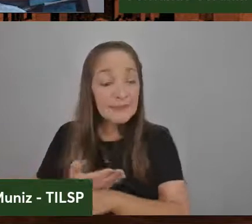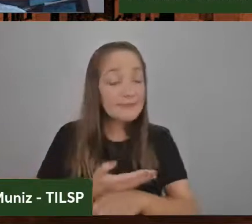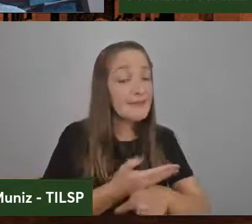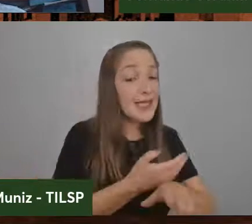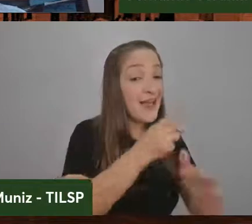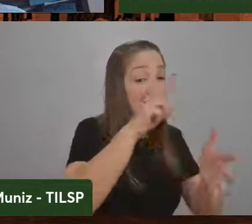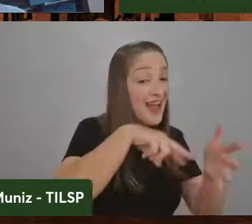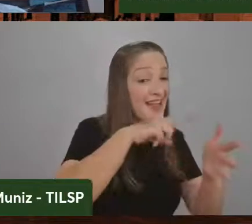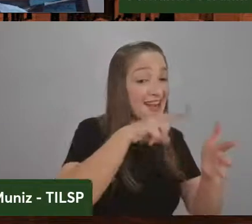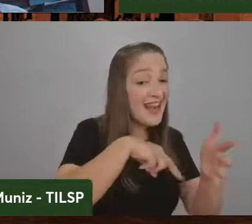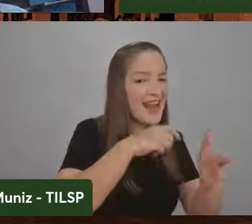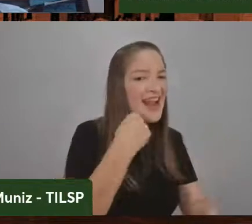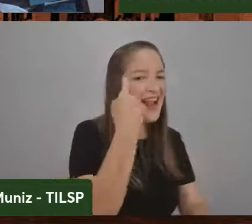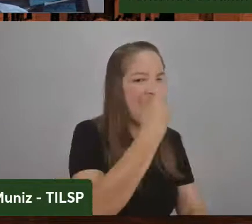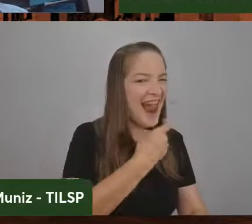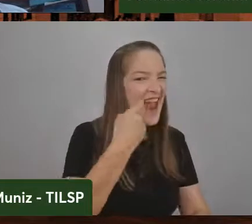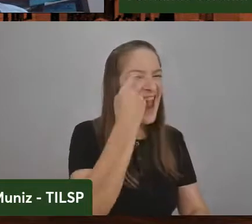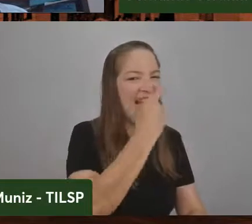puder.